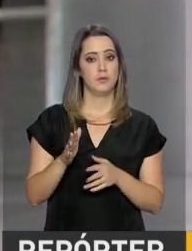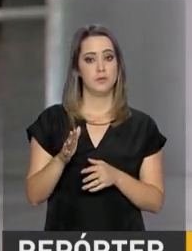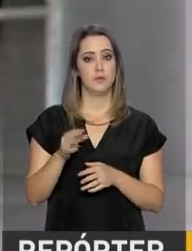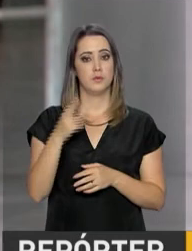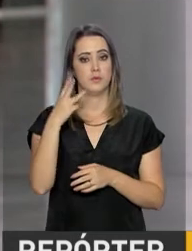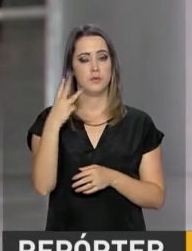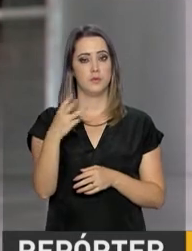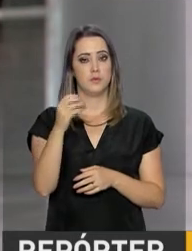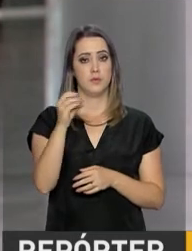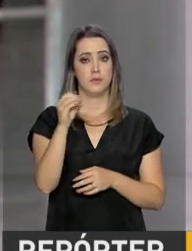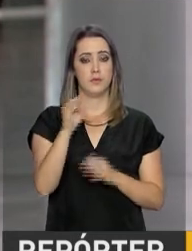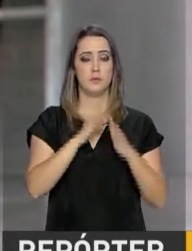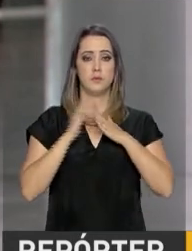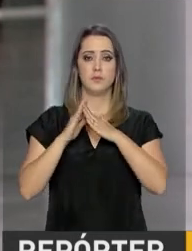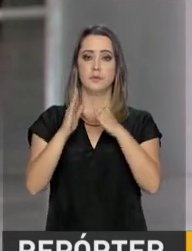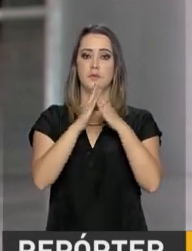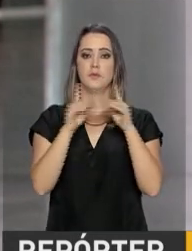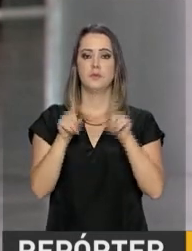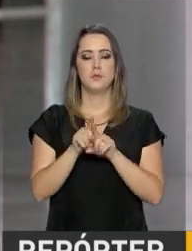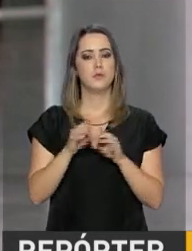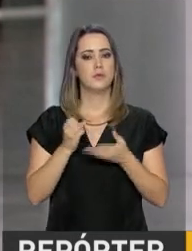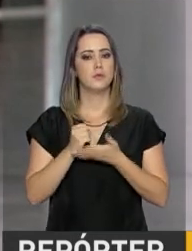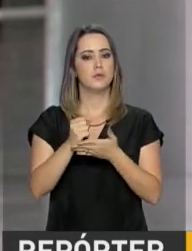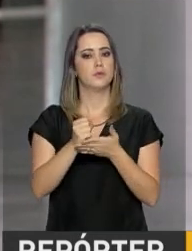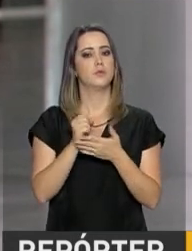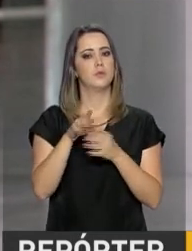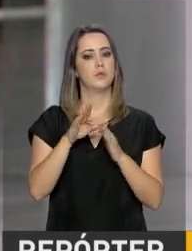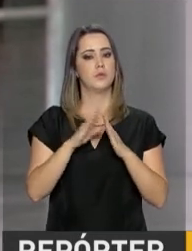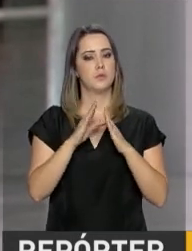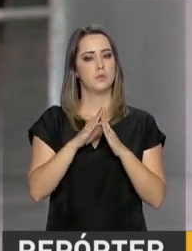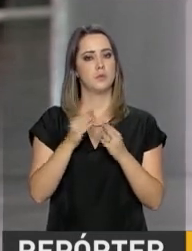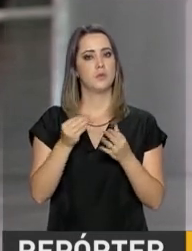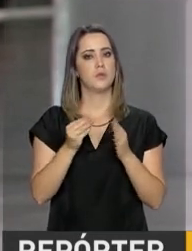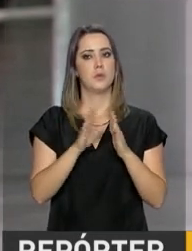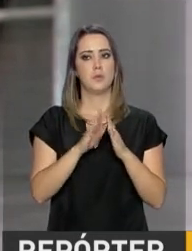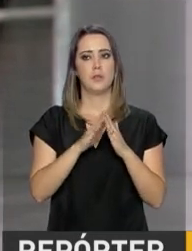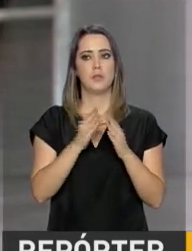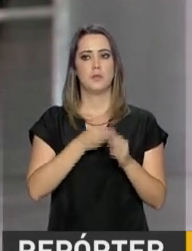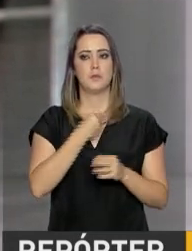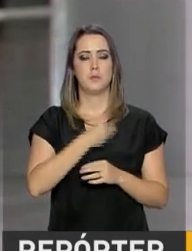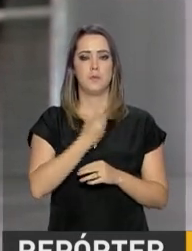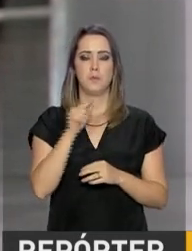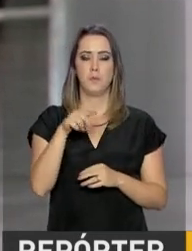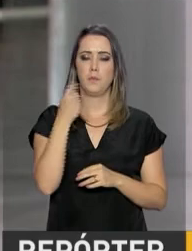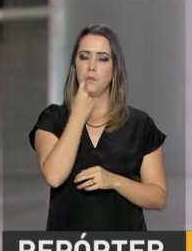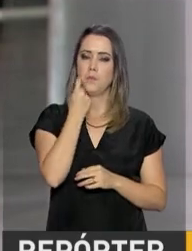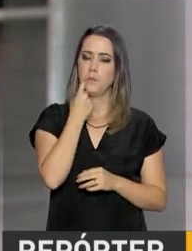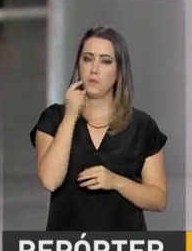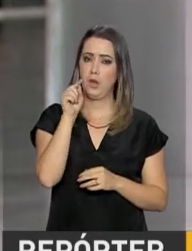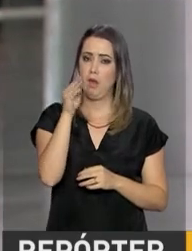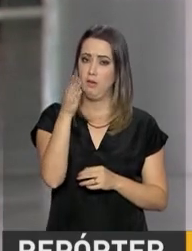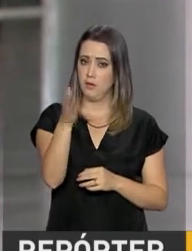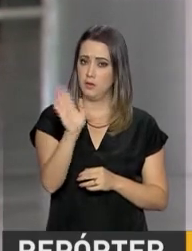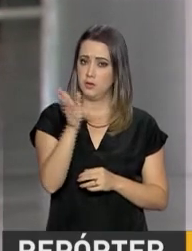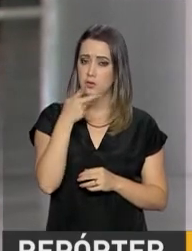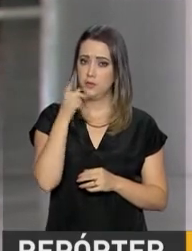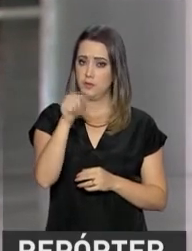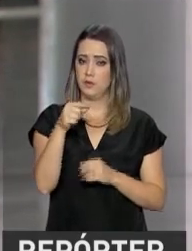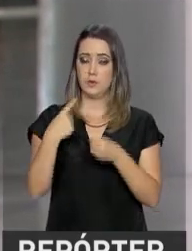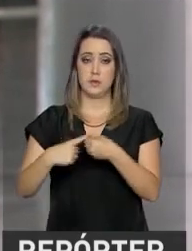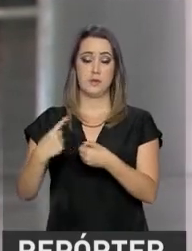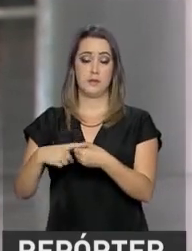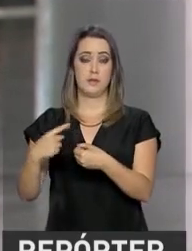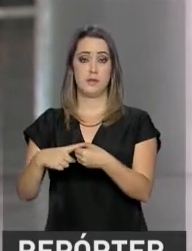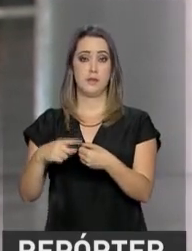300 unidades habitacionais entregues do programa minha casa minha vida nesta sexta-feira como você falou lá no município de